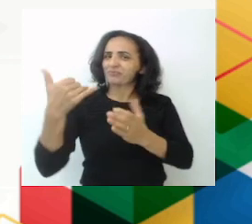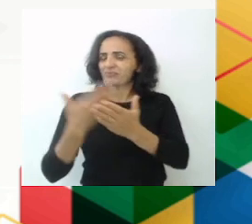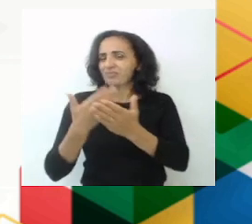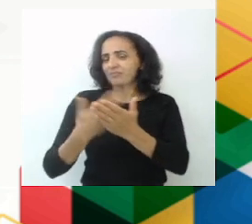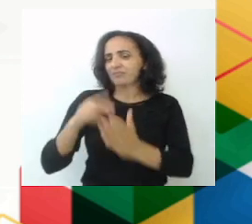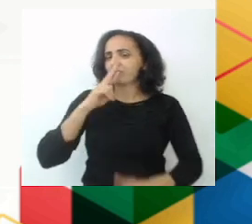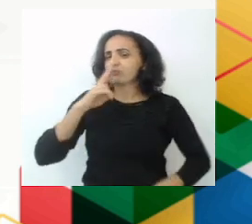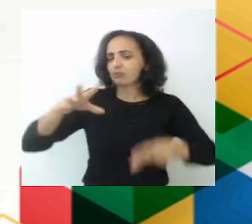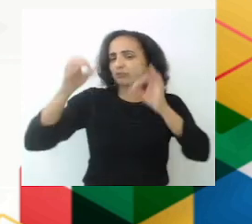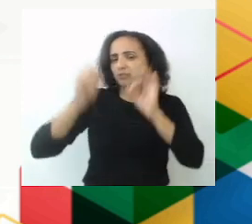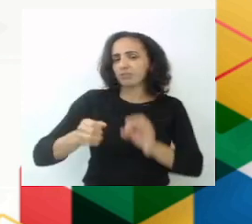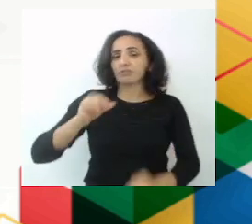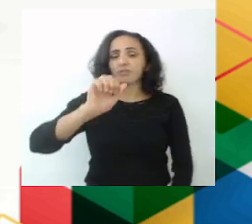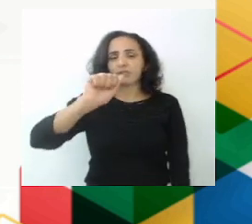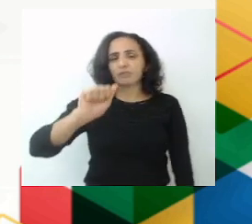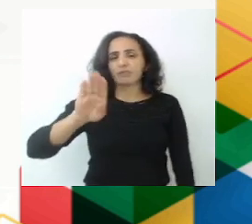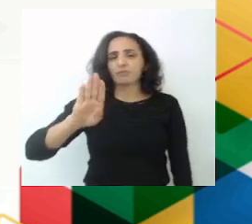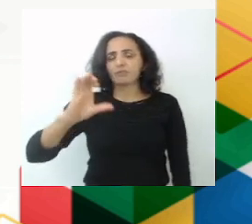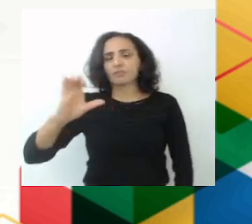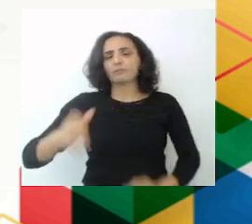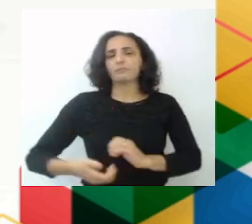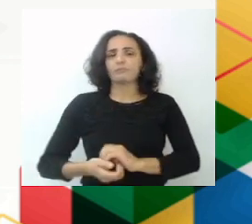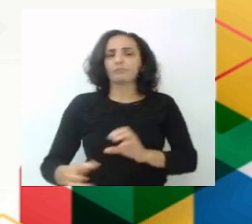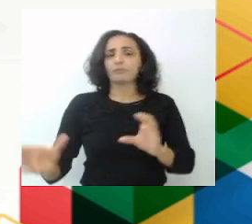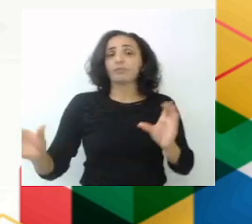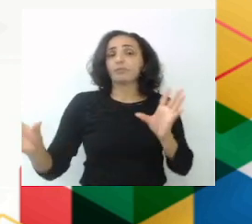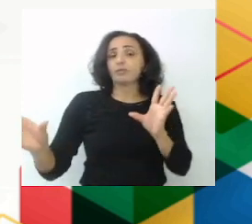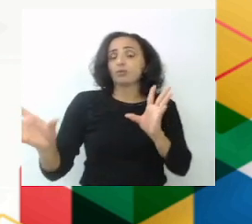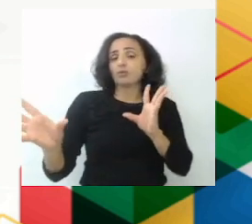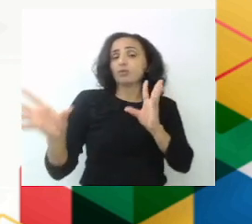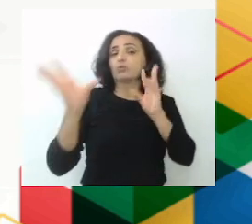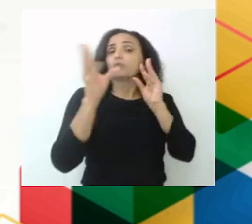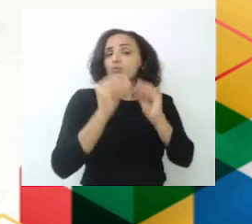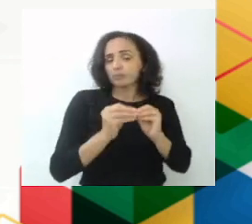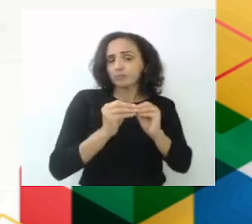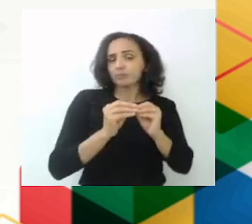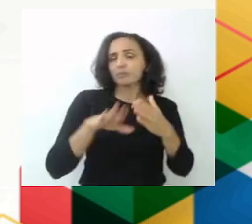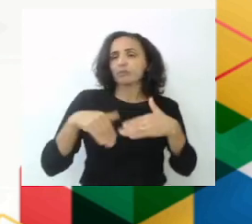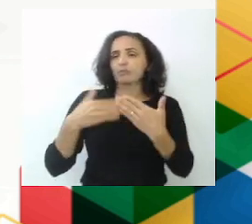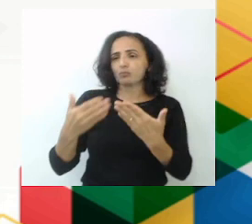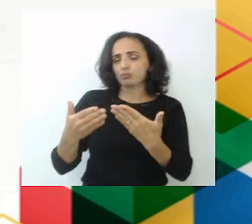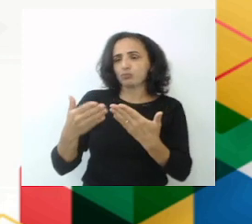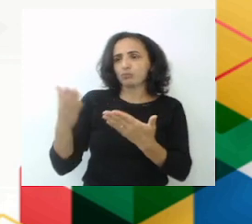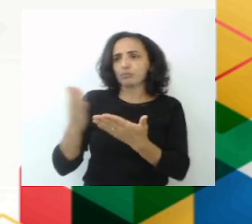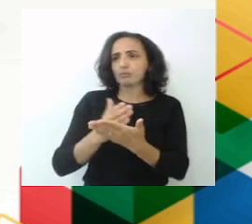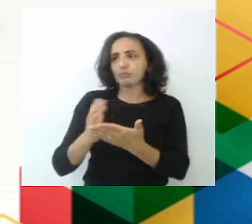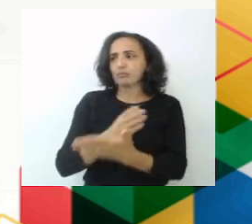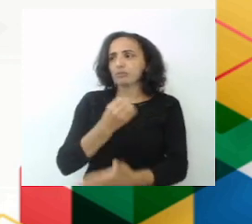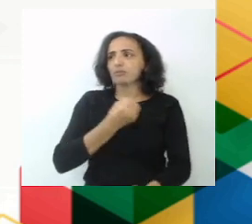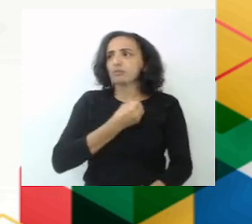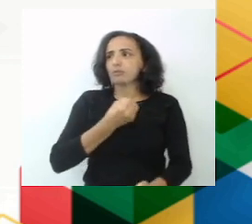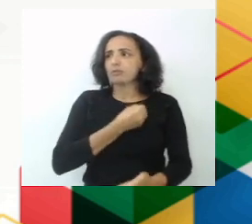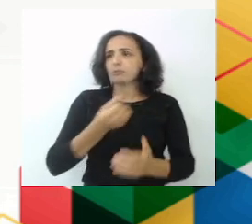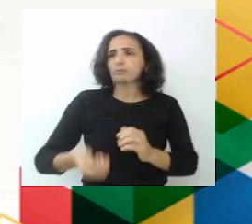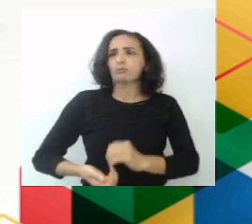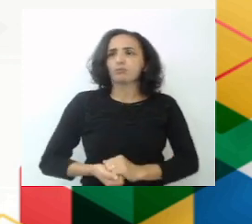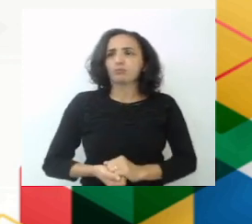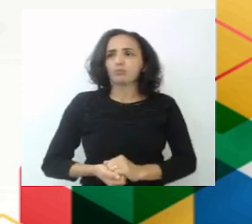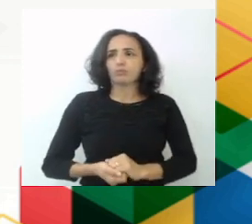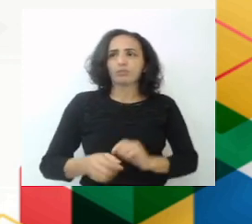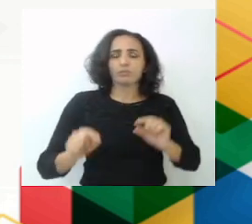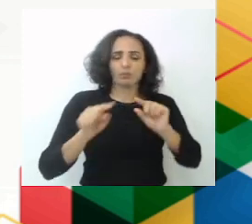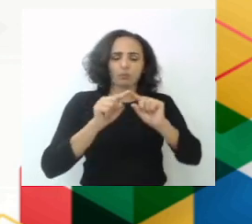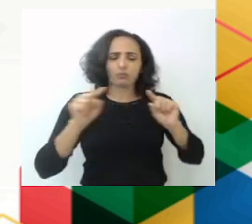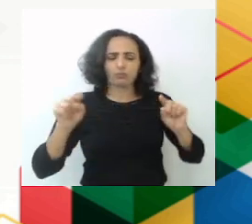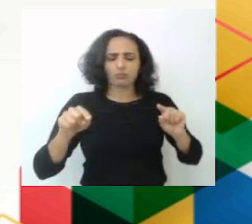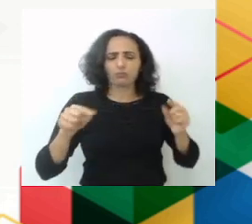coeficientes A, B e C. E só para completar essa parte, quando a gente tem um dos coeficientes nulo, né, um dos coeficientes iguais a zero, a